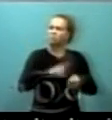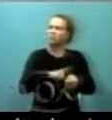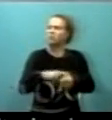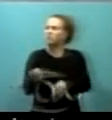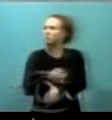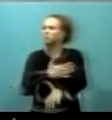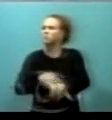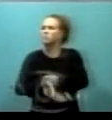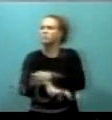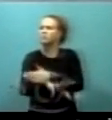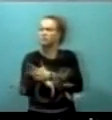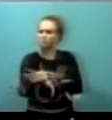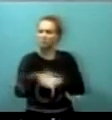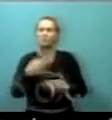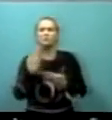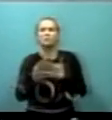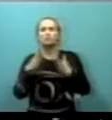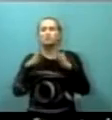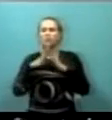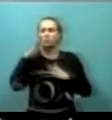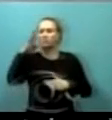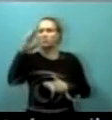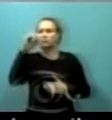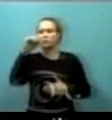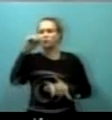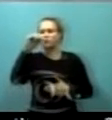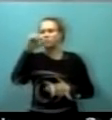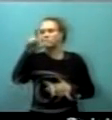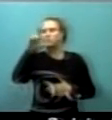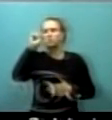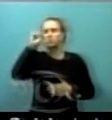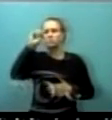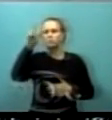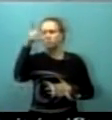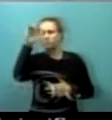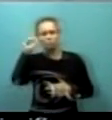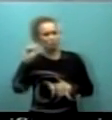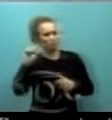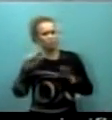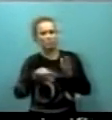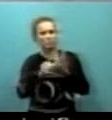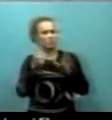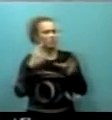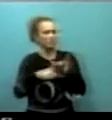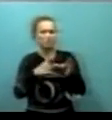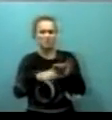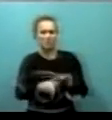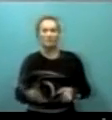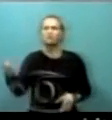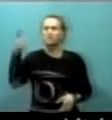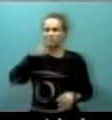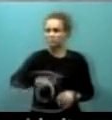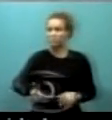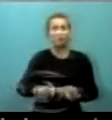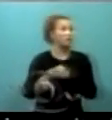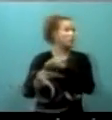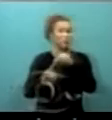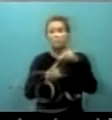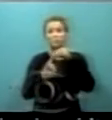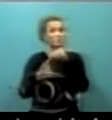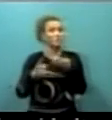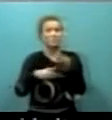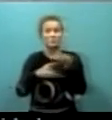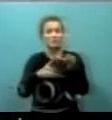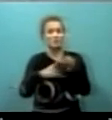aquilo que o Bolshoi significou e significa para a nossa cidade, né? A primeira cidade que recebeu, ou melhor, a única cidade,